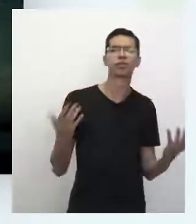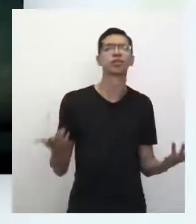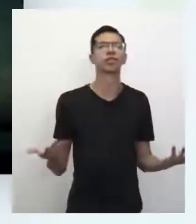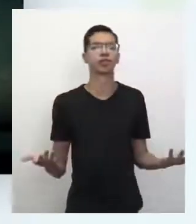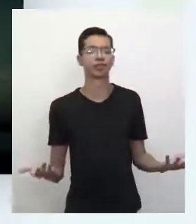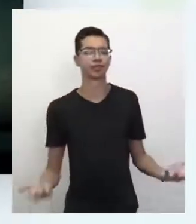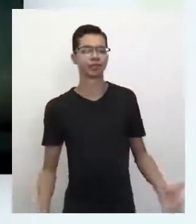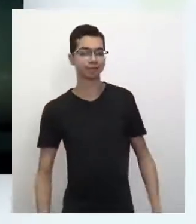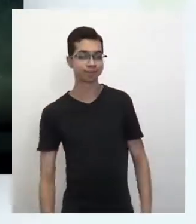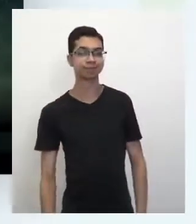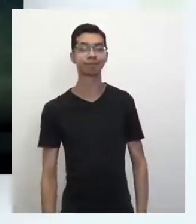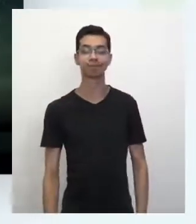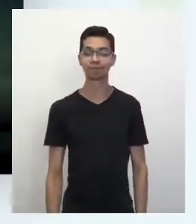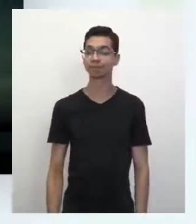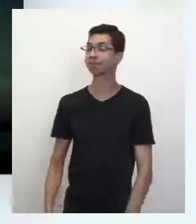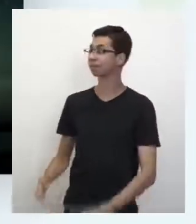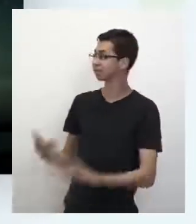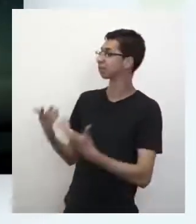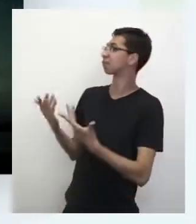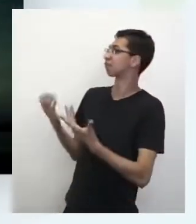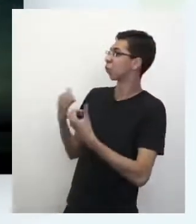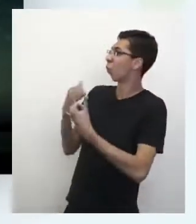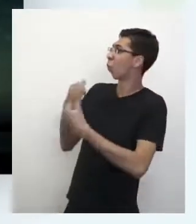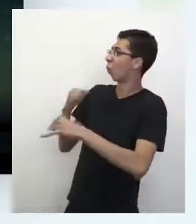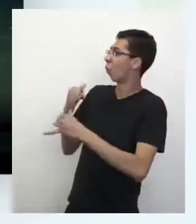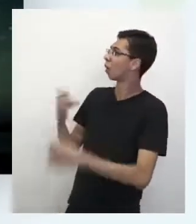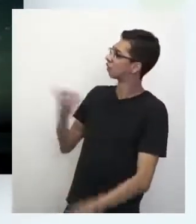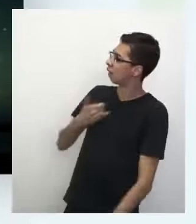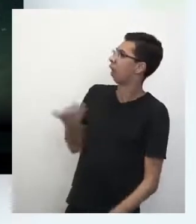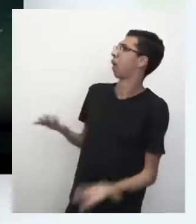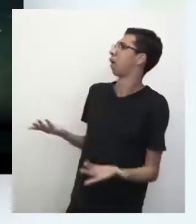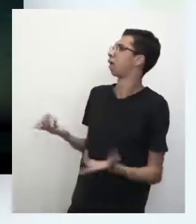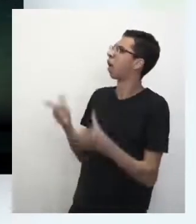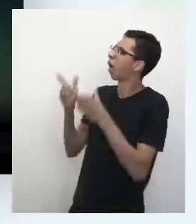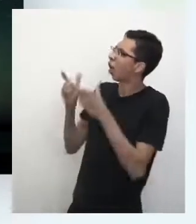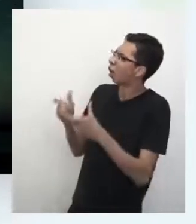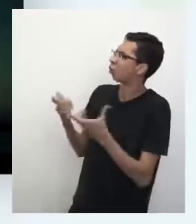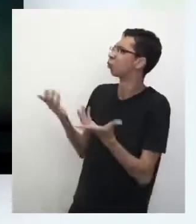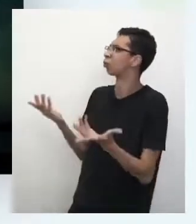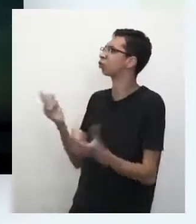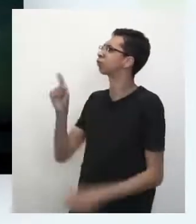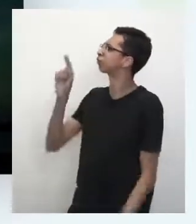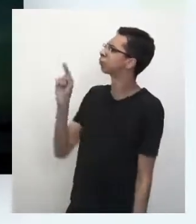me diz aí de onde você vem.